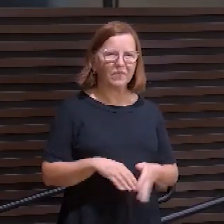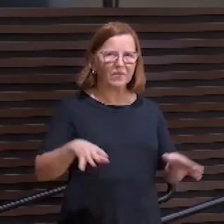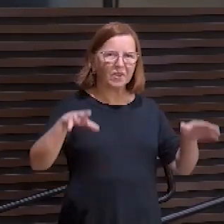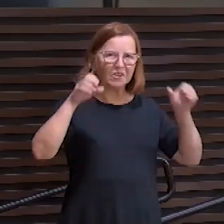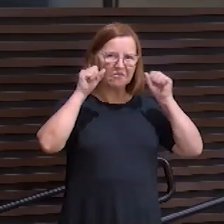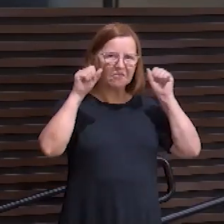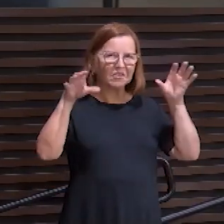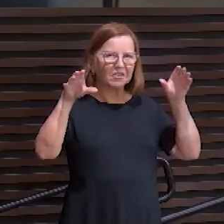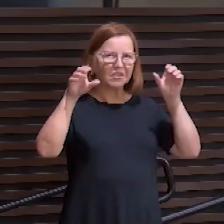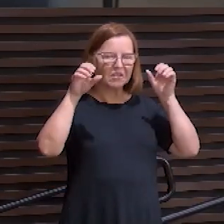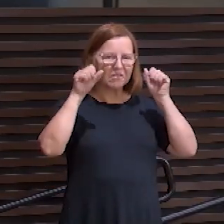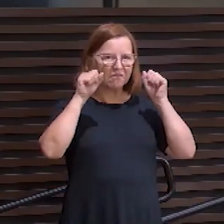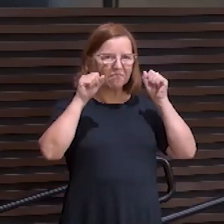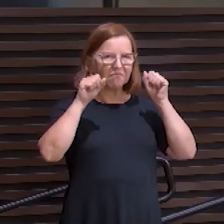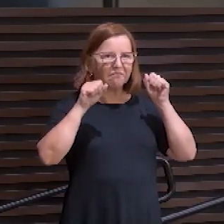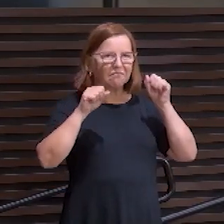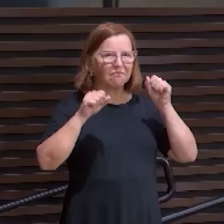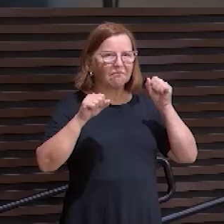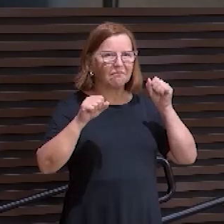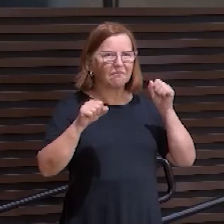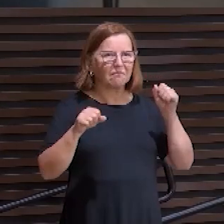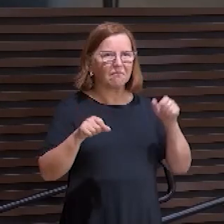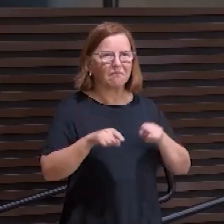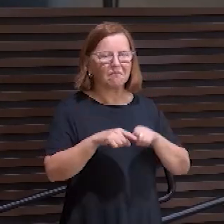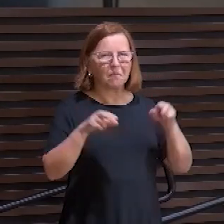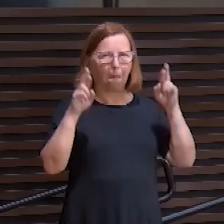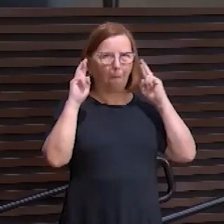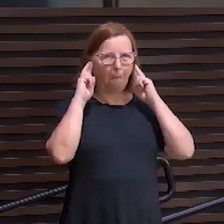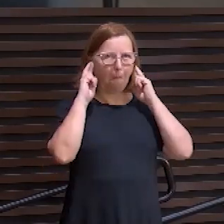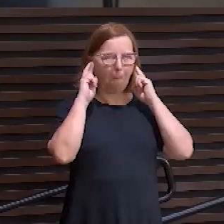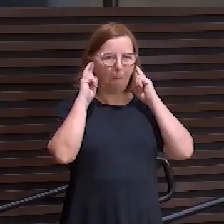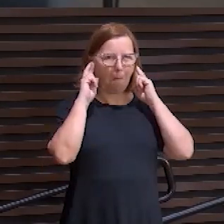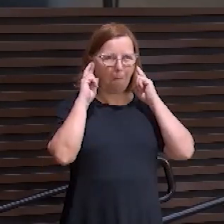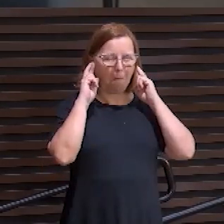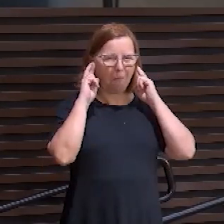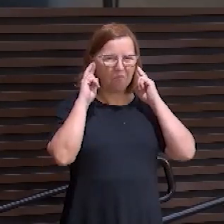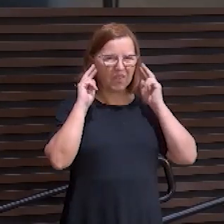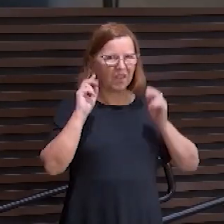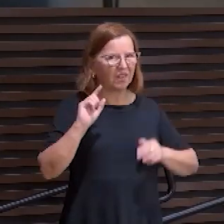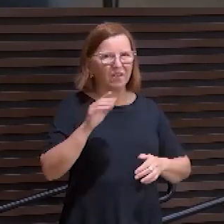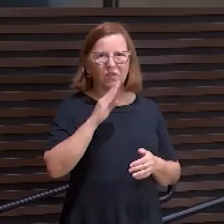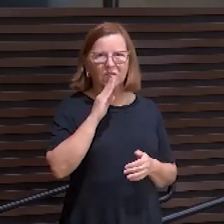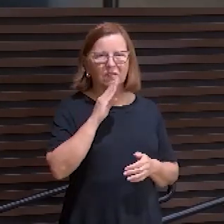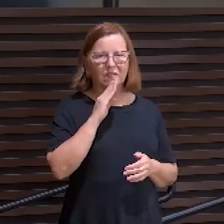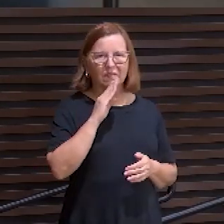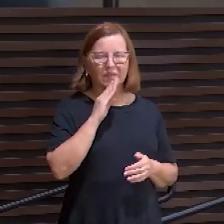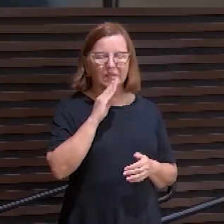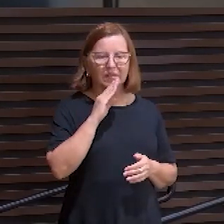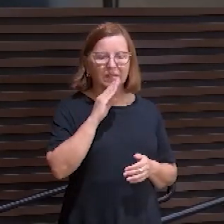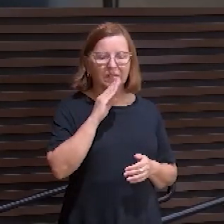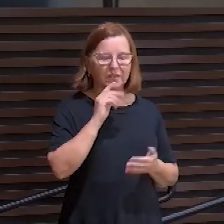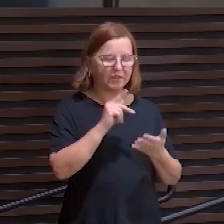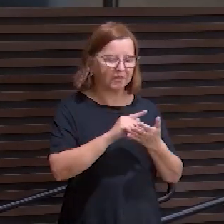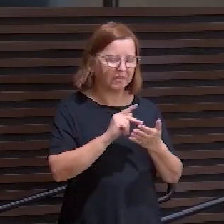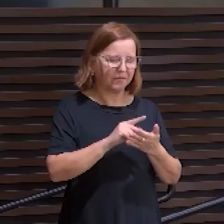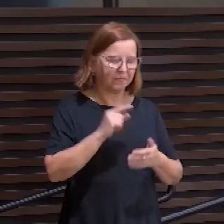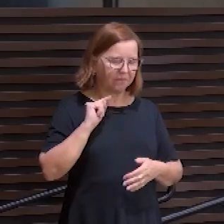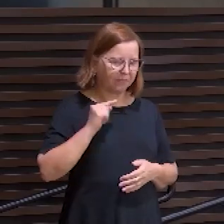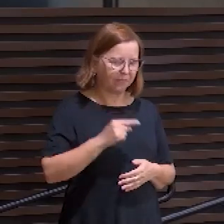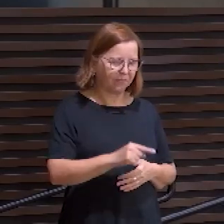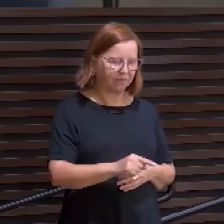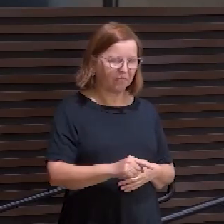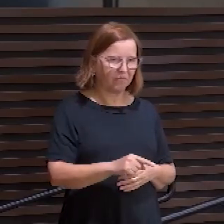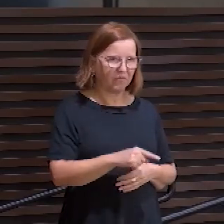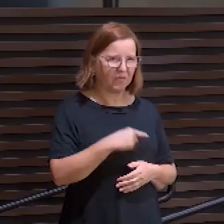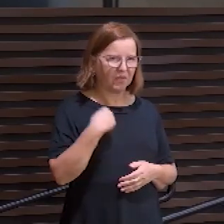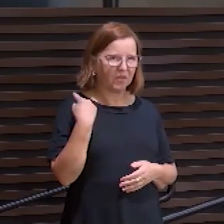Ouvidos surdos não conseguem receber as verdades profundas. A gente vai ouvindo e vai